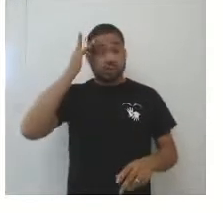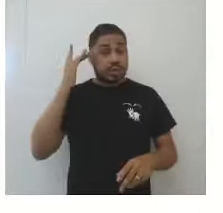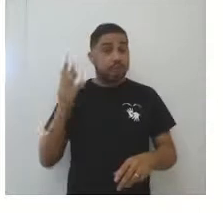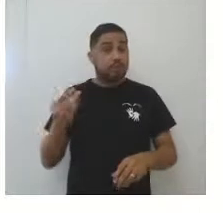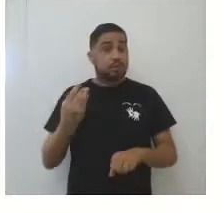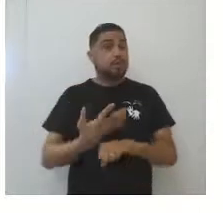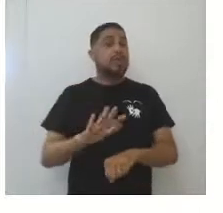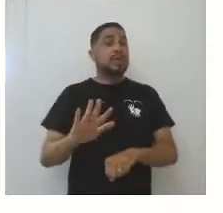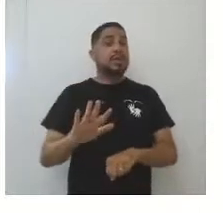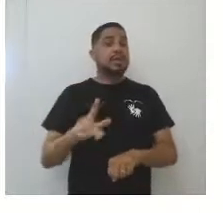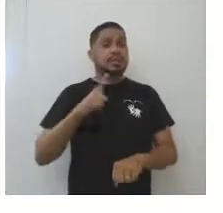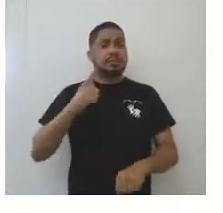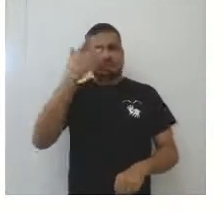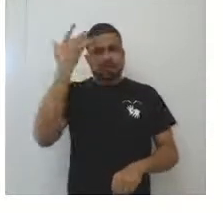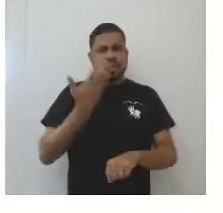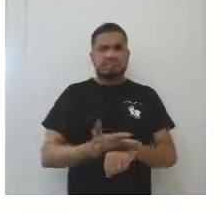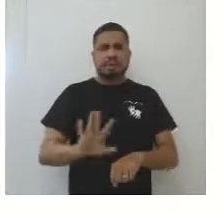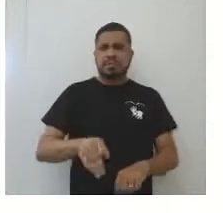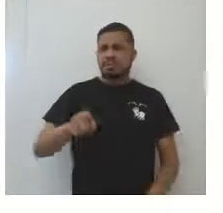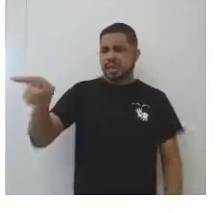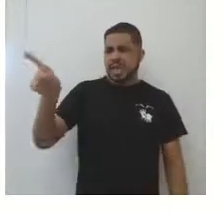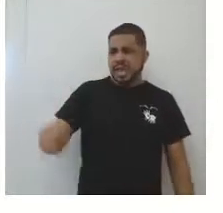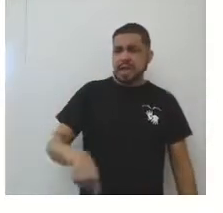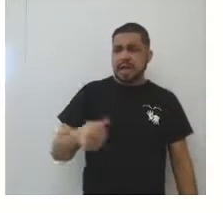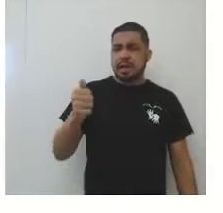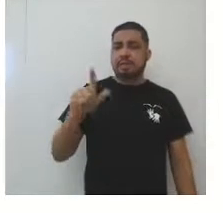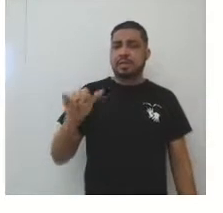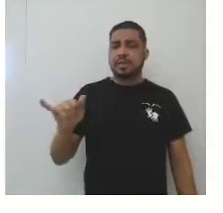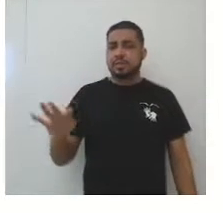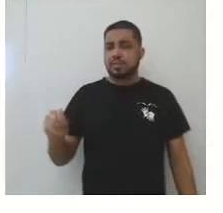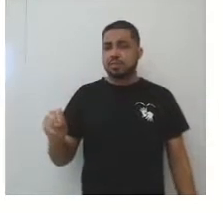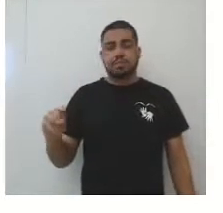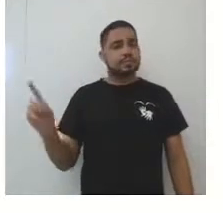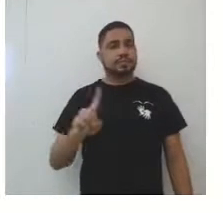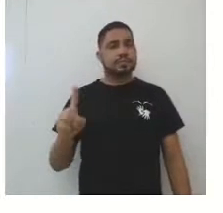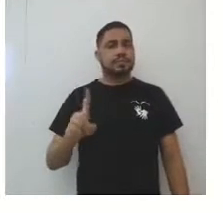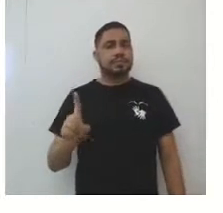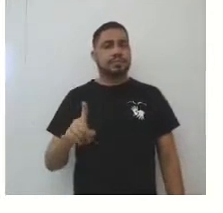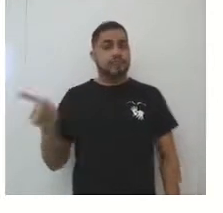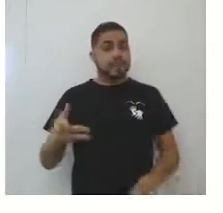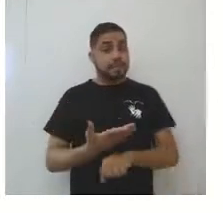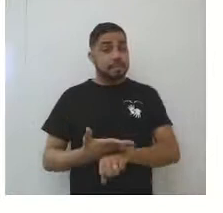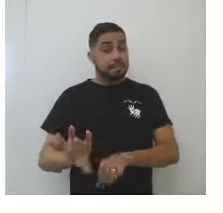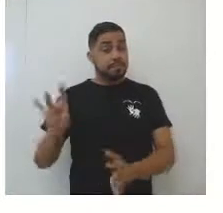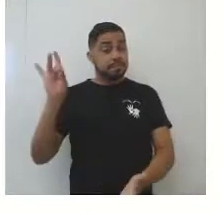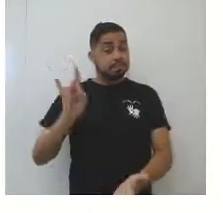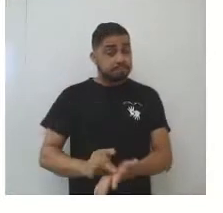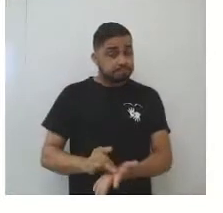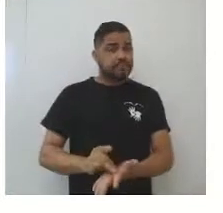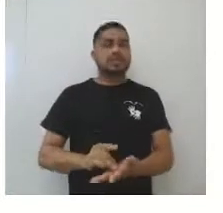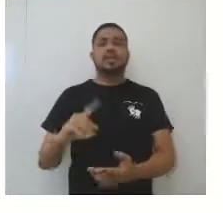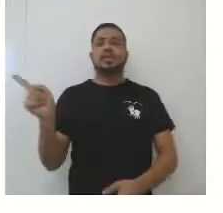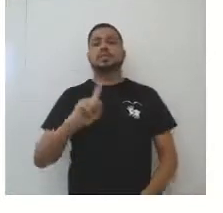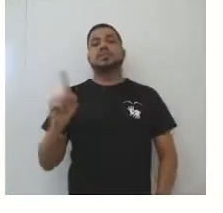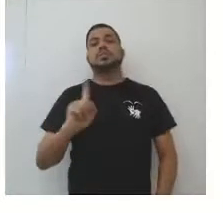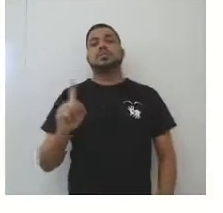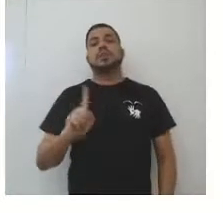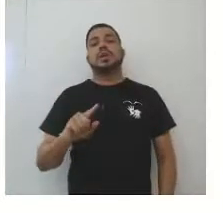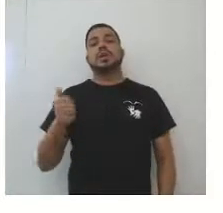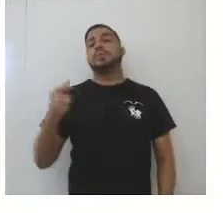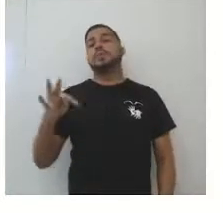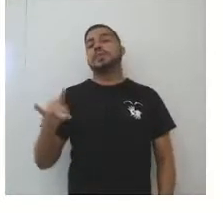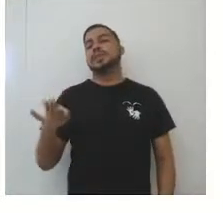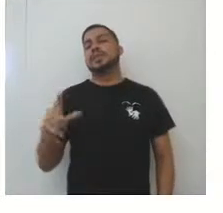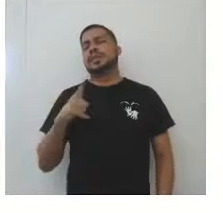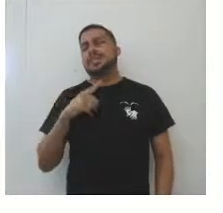branca. Tem gente que é tão branco que você diz assim, ele é albino. Não. O cara que é branco, verdadeiramente branco, ele não é albino. Significa que ele tem